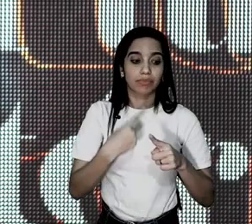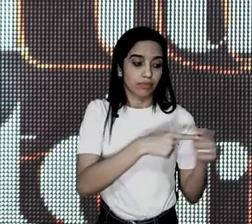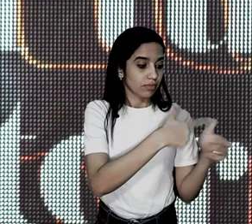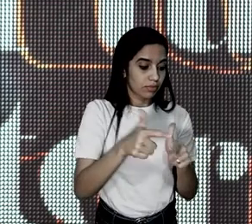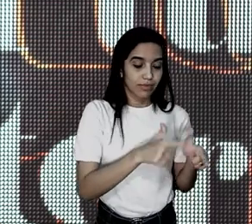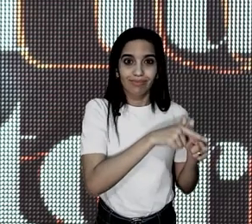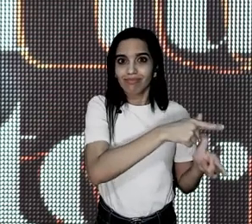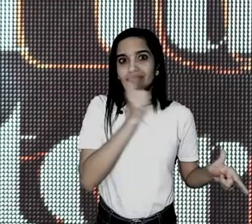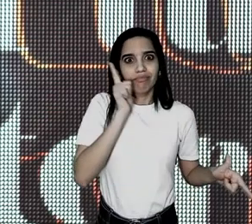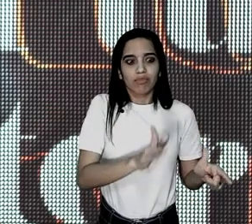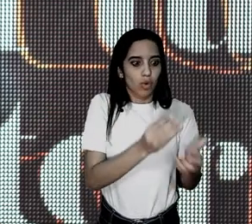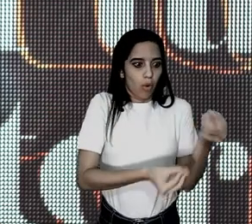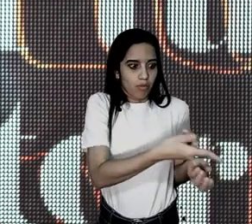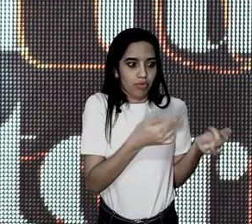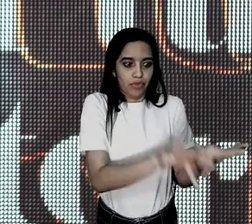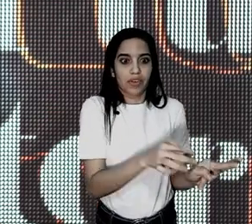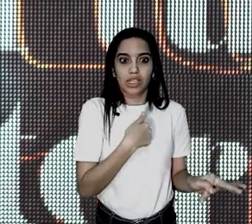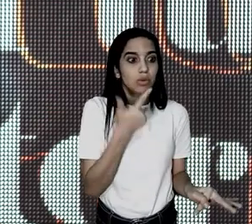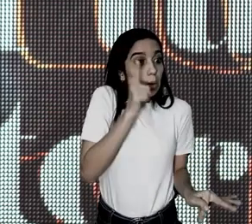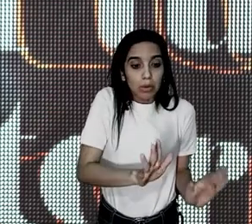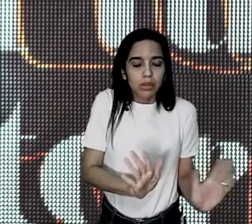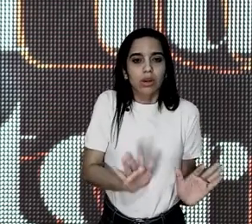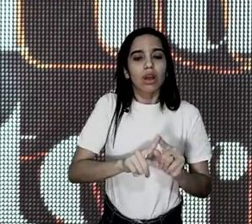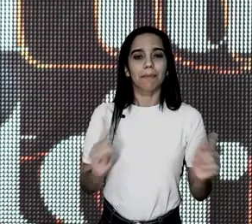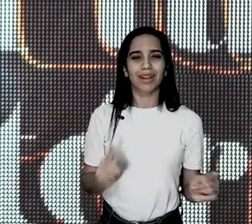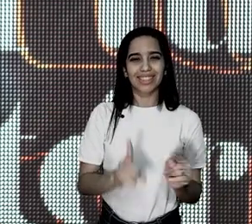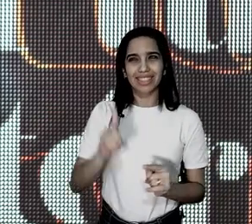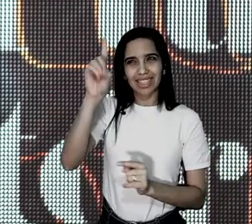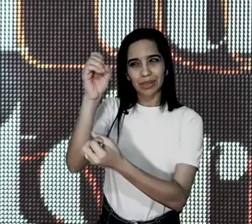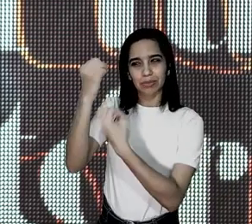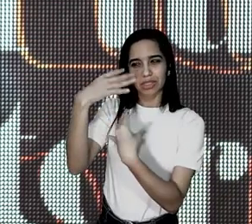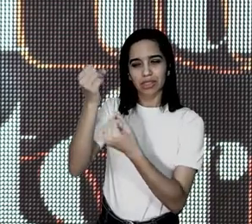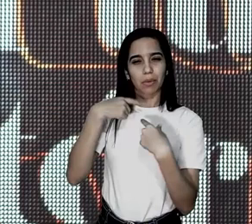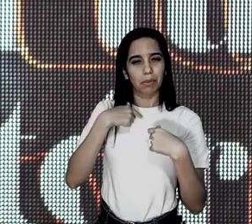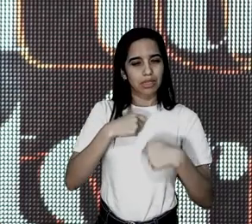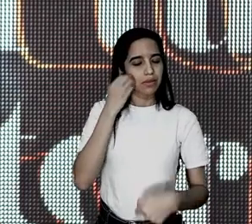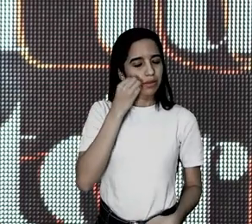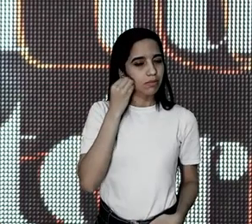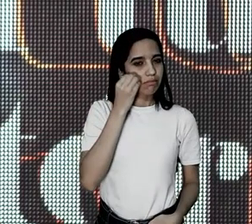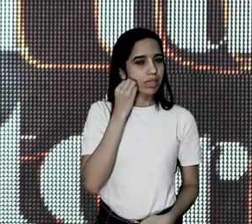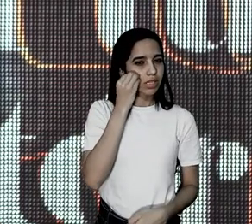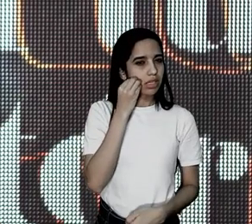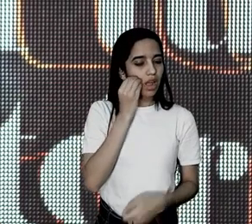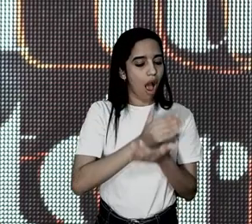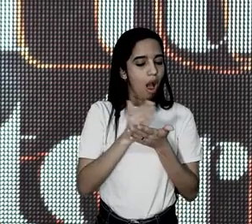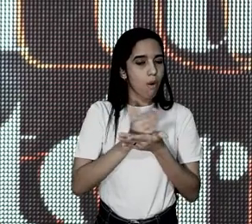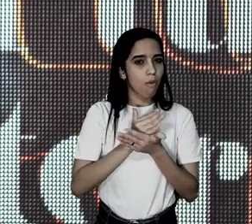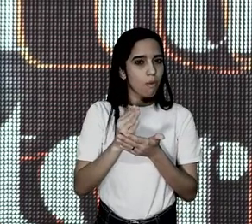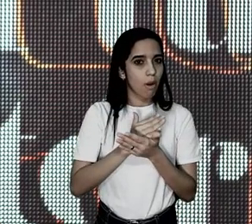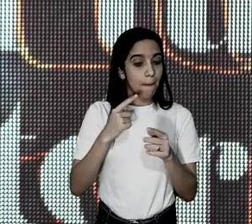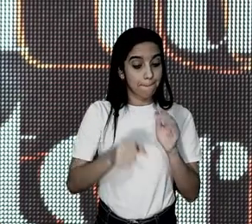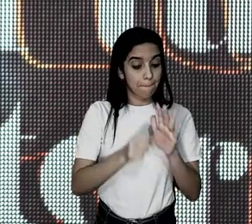de problemas que eu não conseguia resolver sozinha. Mas Deus me fez passar por alguns processos. Primeiro, para que eu aprendesse a depender